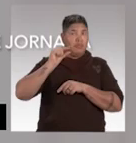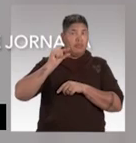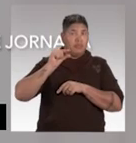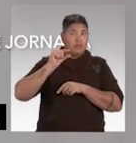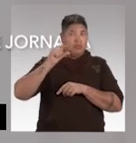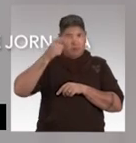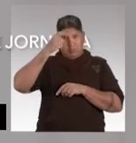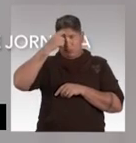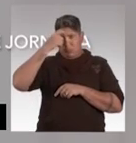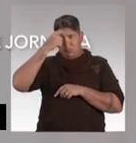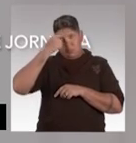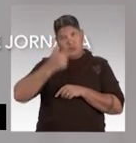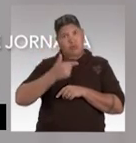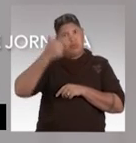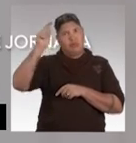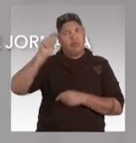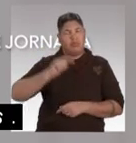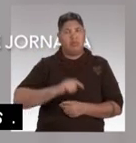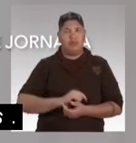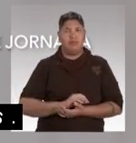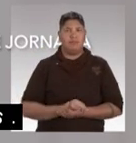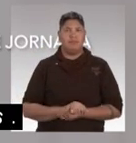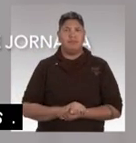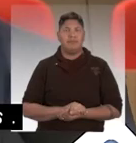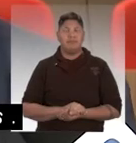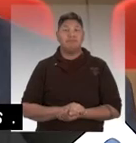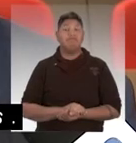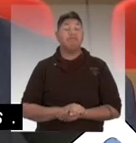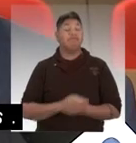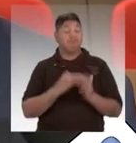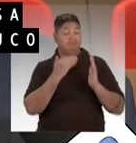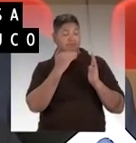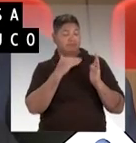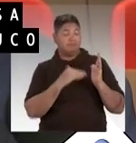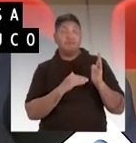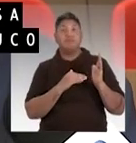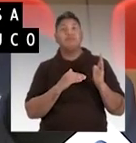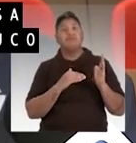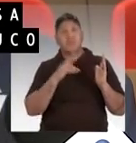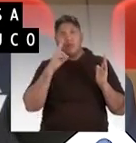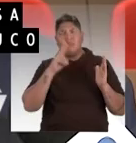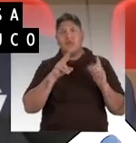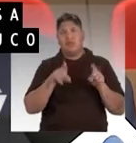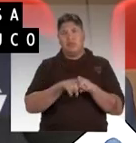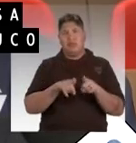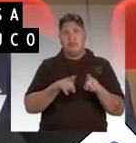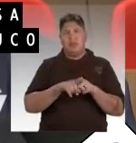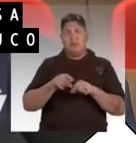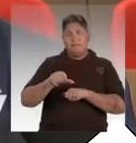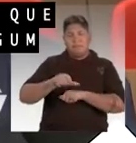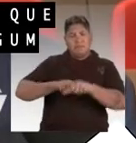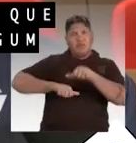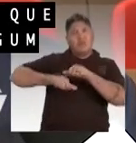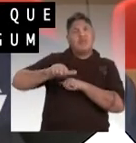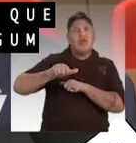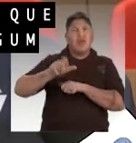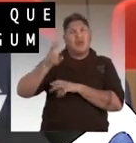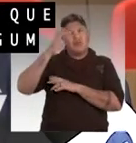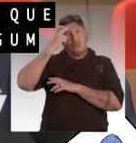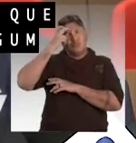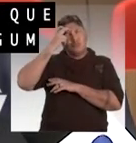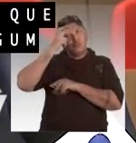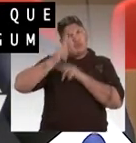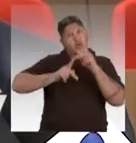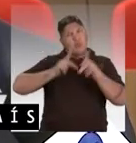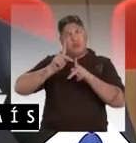campanhas de conscientização, entre outras ações. Esse plano ele visa também mudar um pouco o imaginário popular que existe